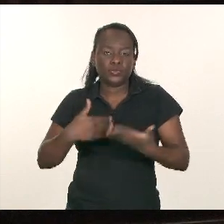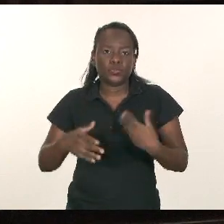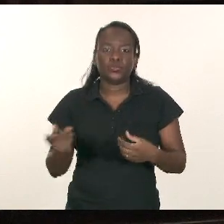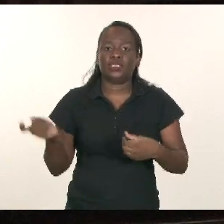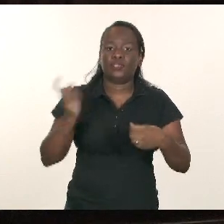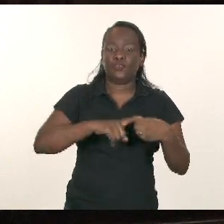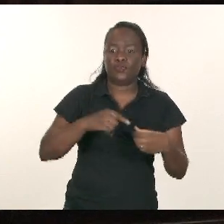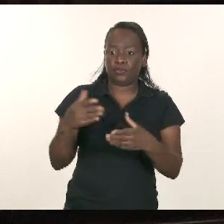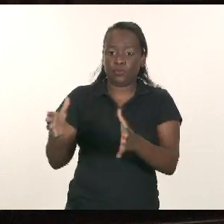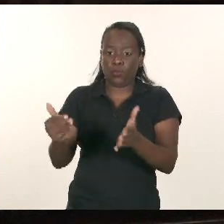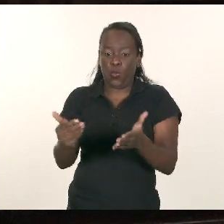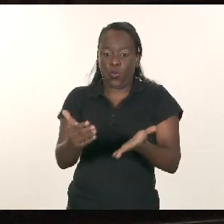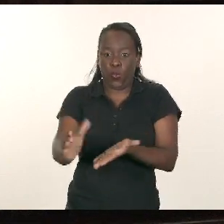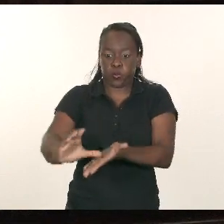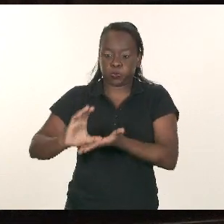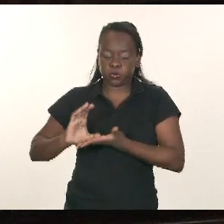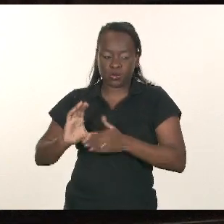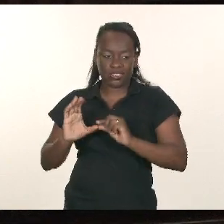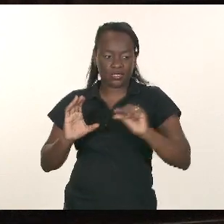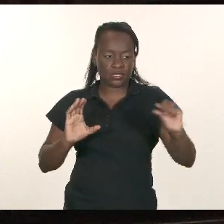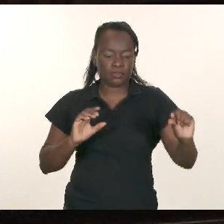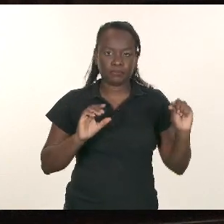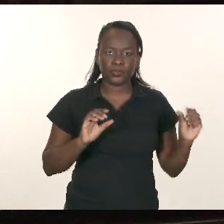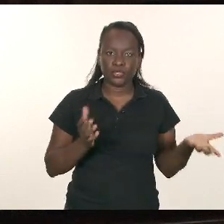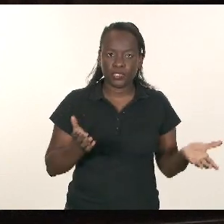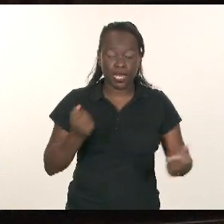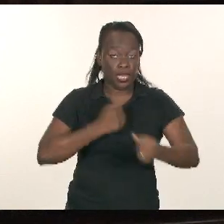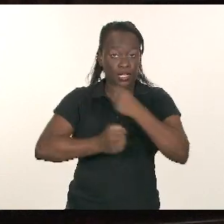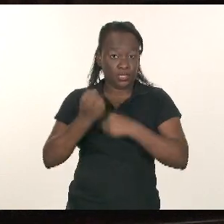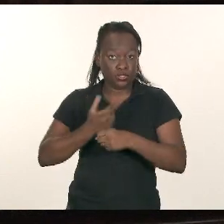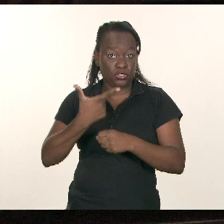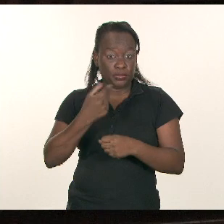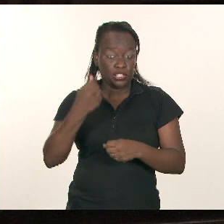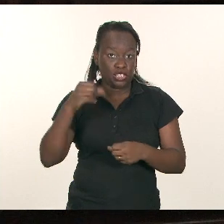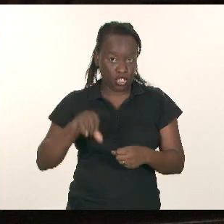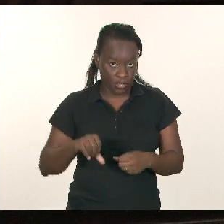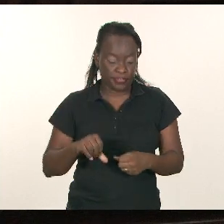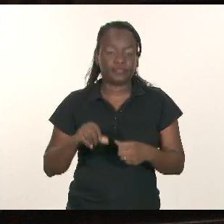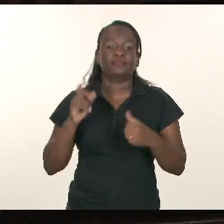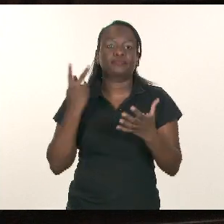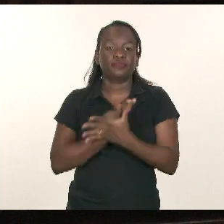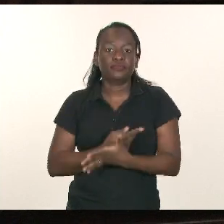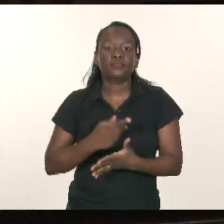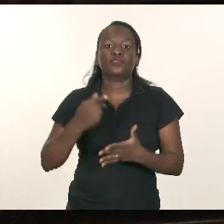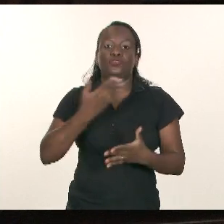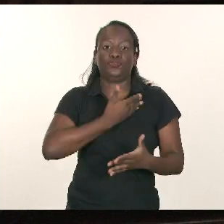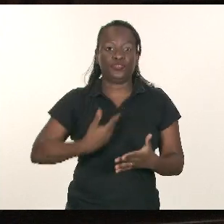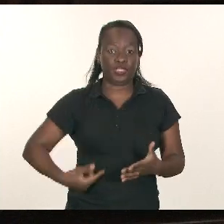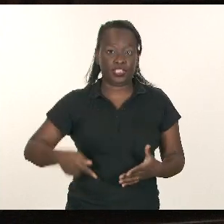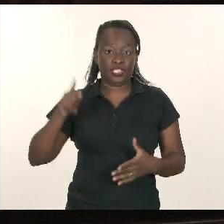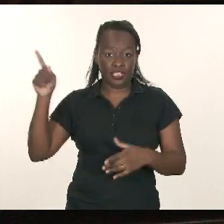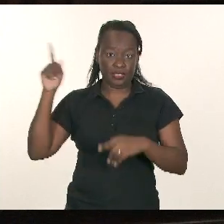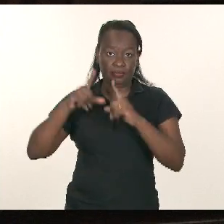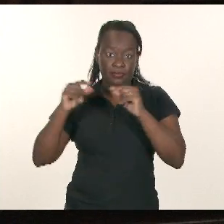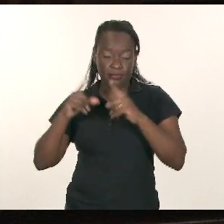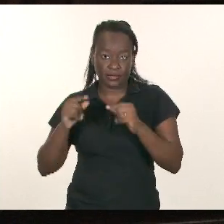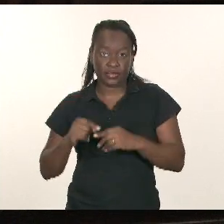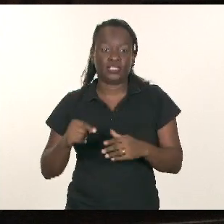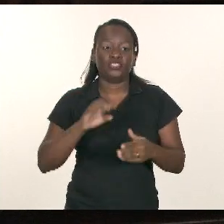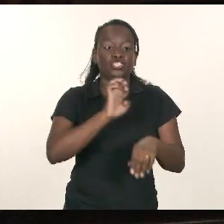devolve pouco. Ele traz um número que é bombástico. No ano de 2019, deputada Tia Ju, a União recolheu no estado do Rio de